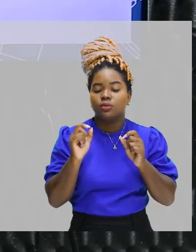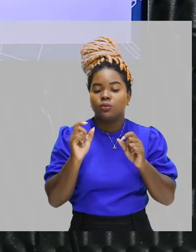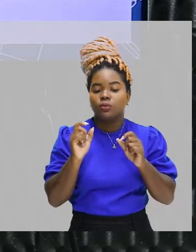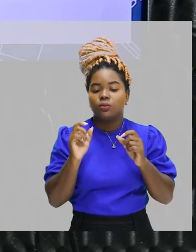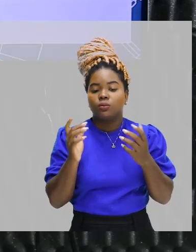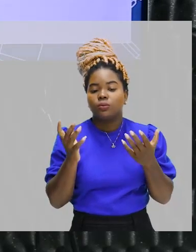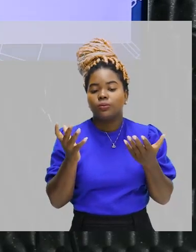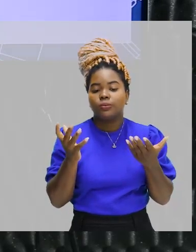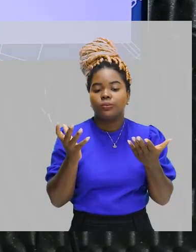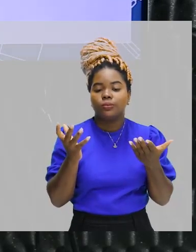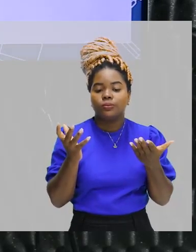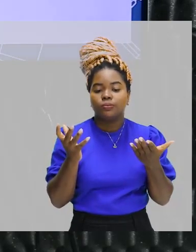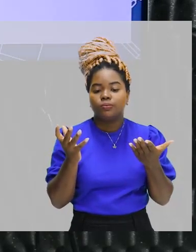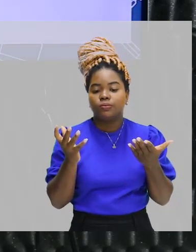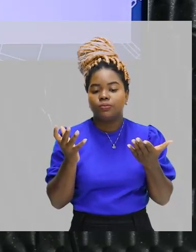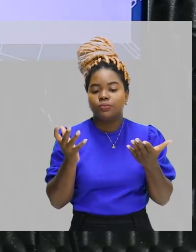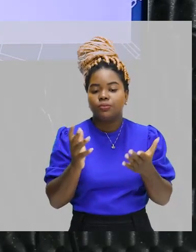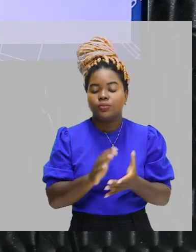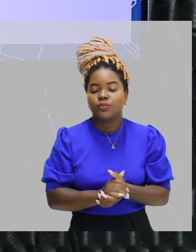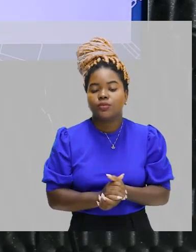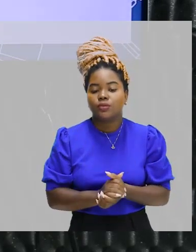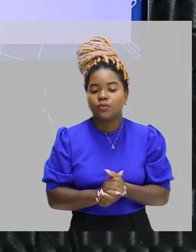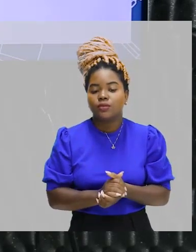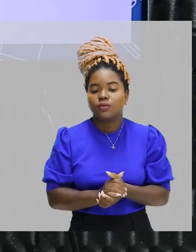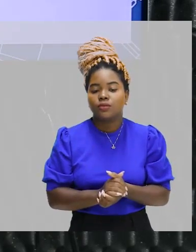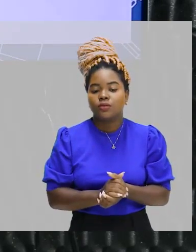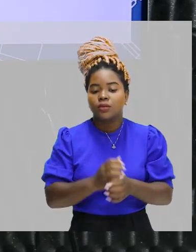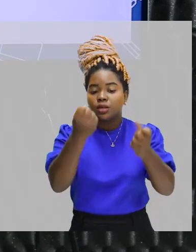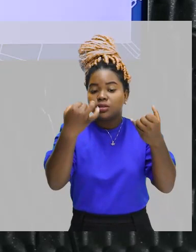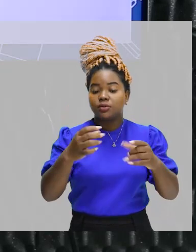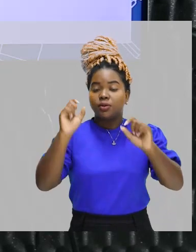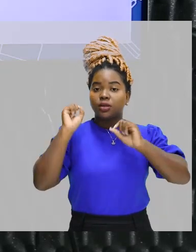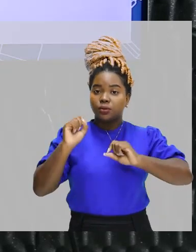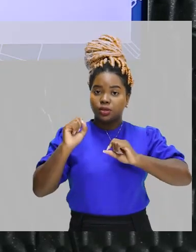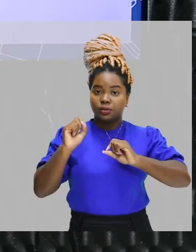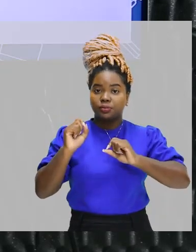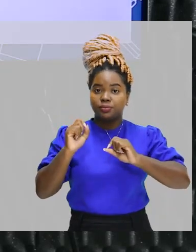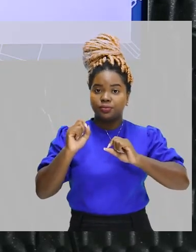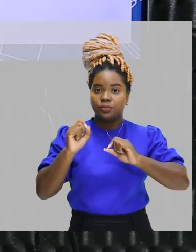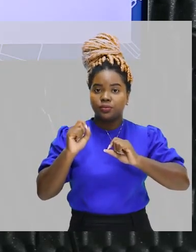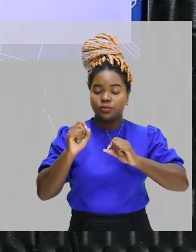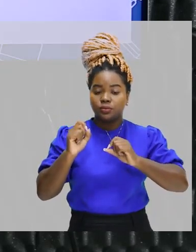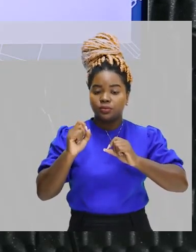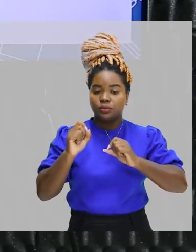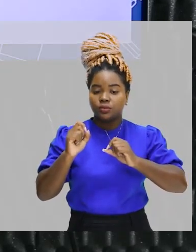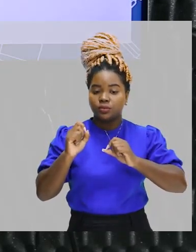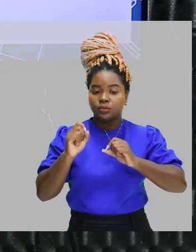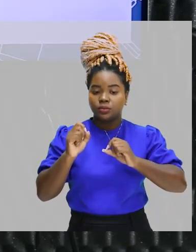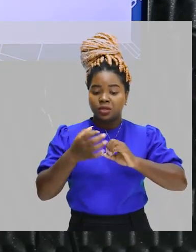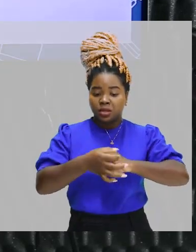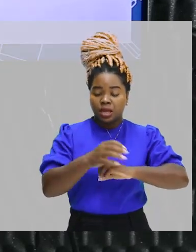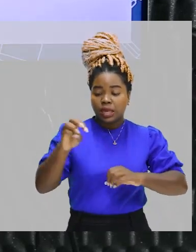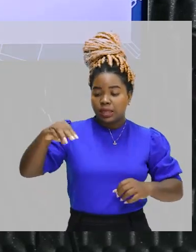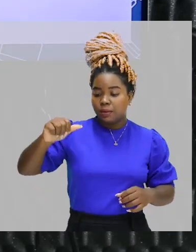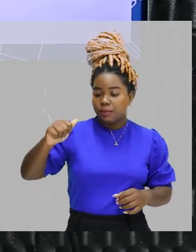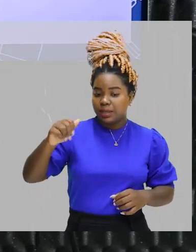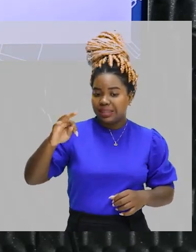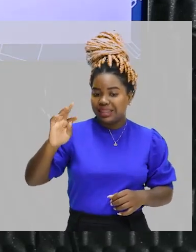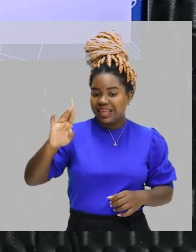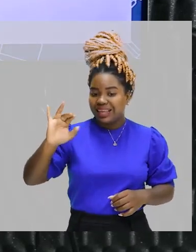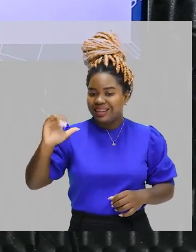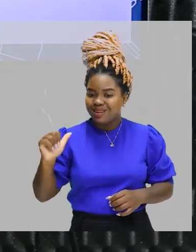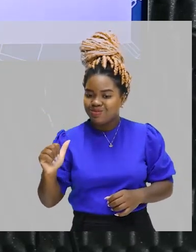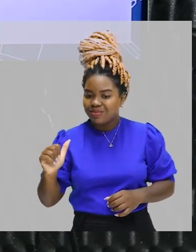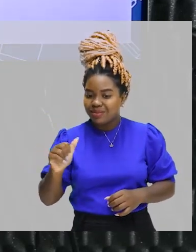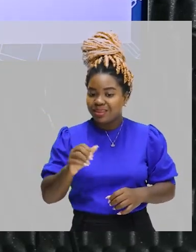primeiramente, não é? Falou-se ali que a menor parte da matéria seria o átomo,